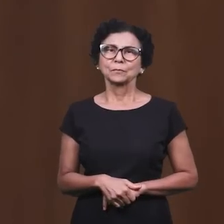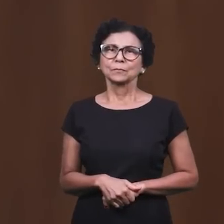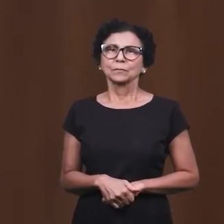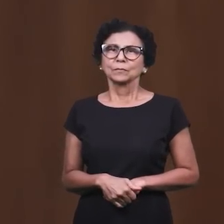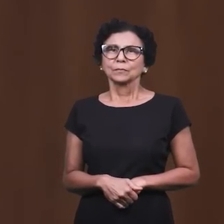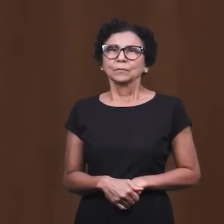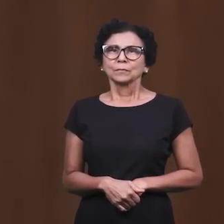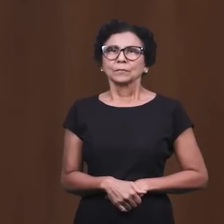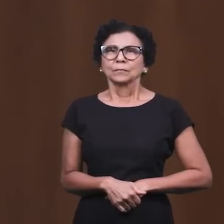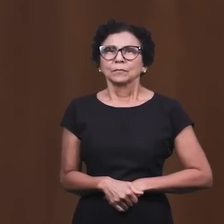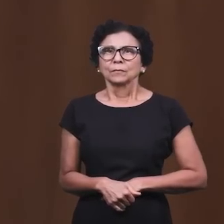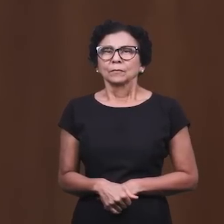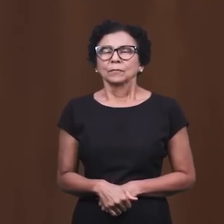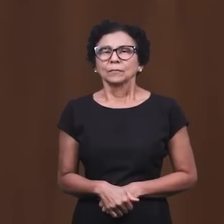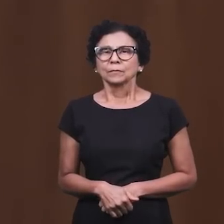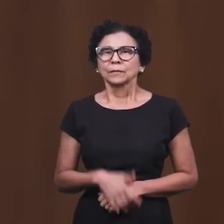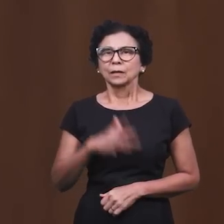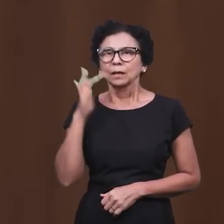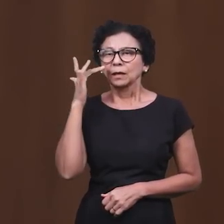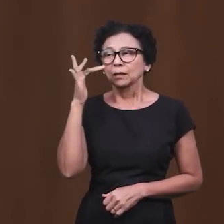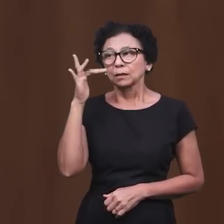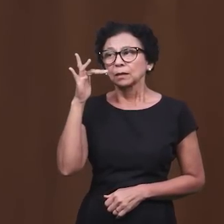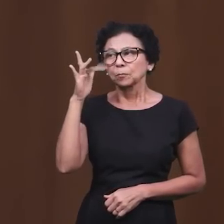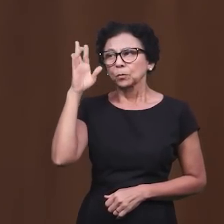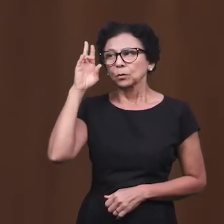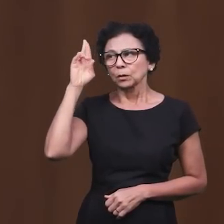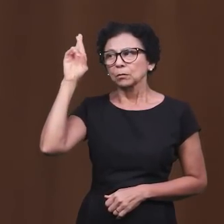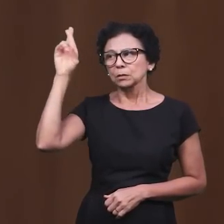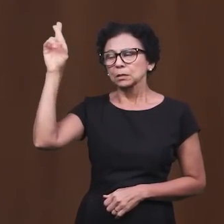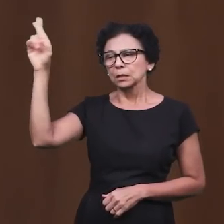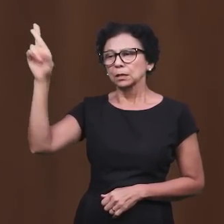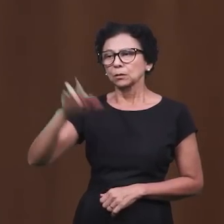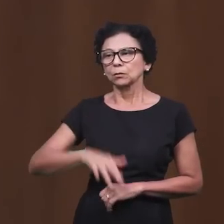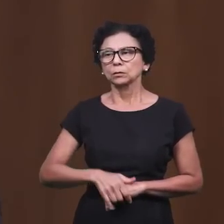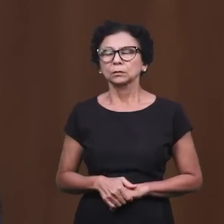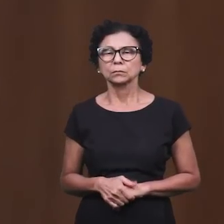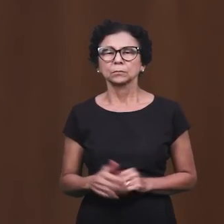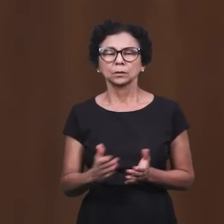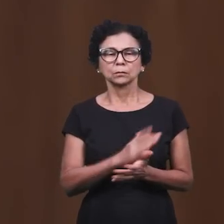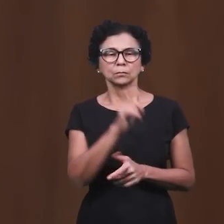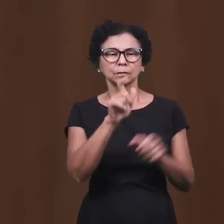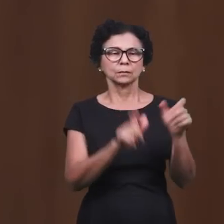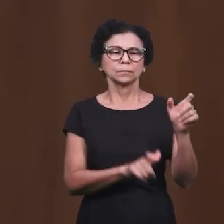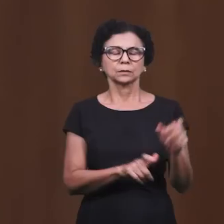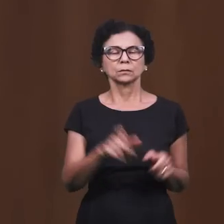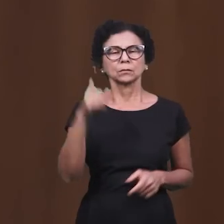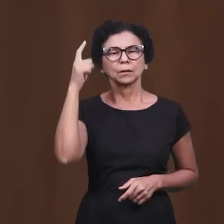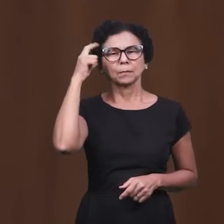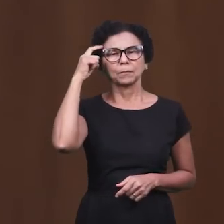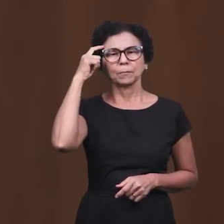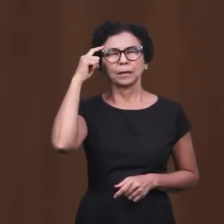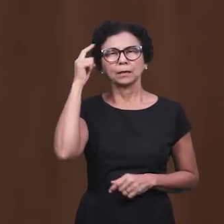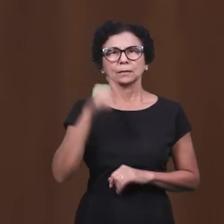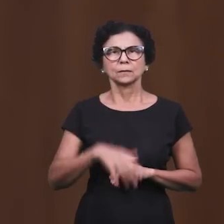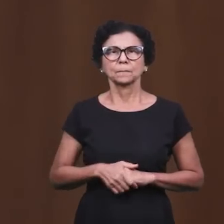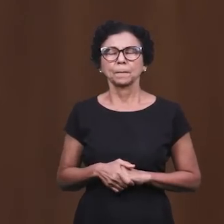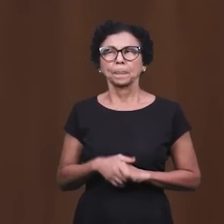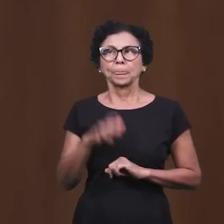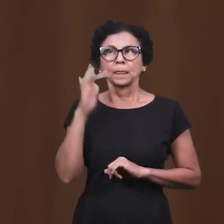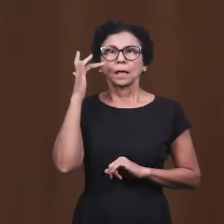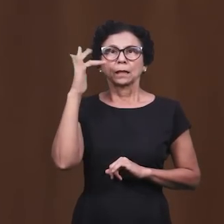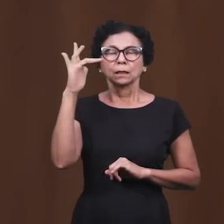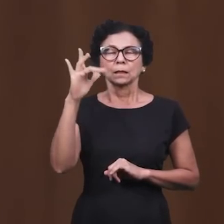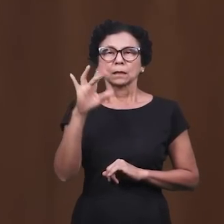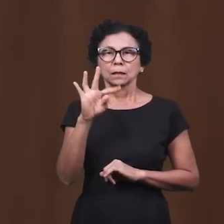Senhor, não é? Tá bom. Que há uma distorção desse conceito hoje na cabeça das pessoas, que as pessoas acham que temor do Senhor é ter medo de Deus,